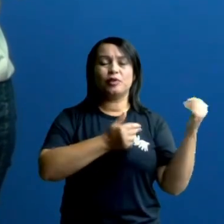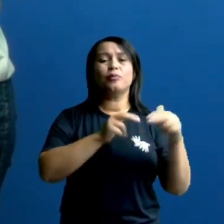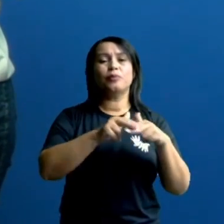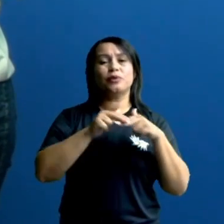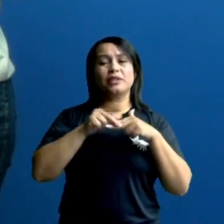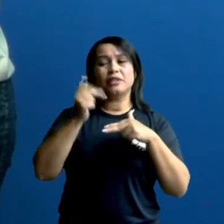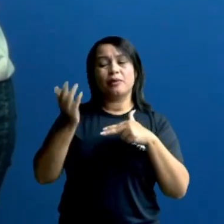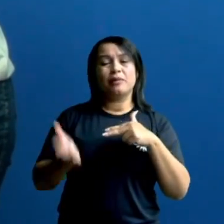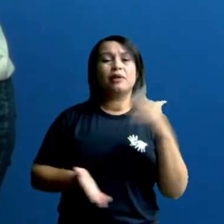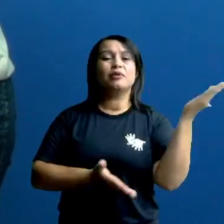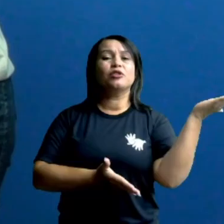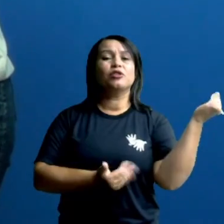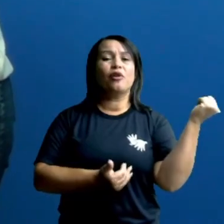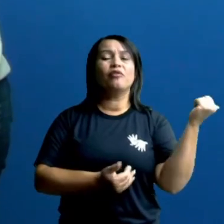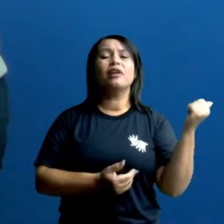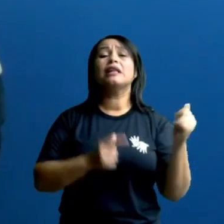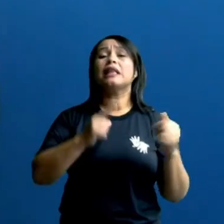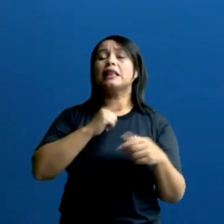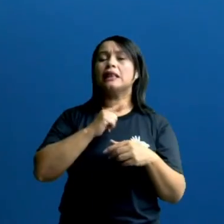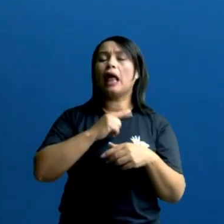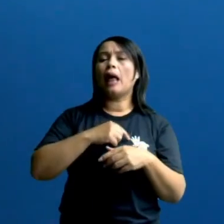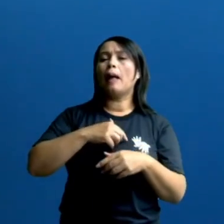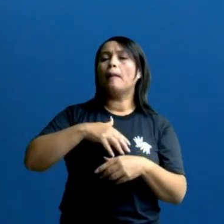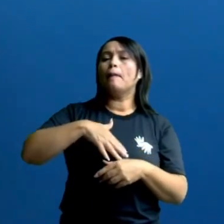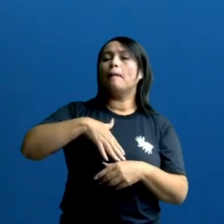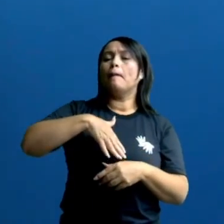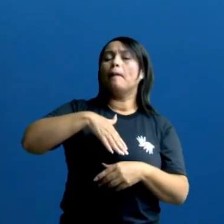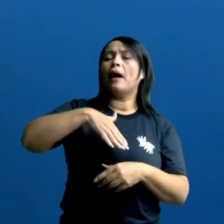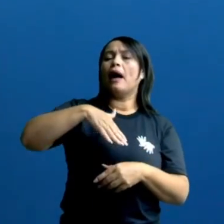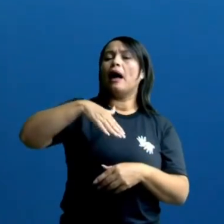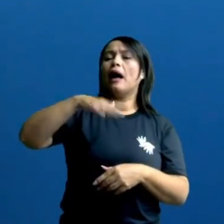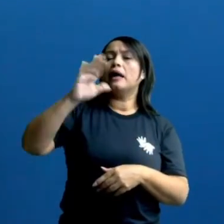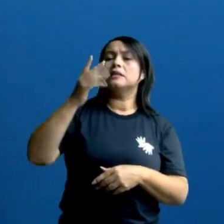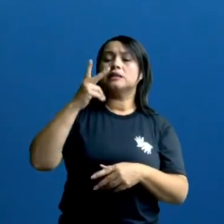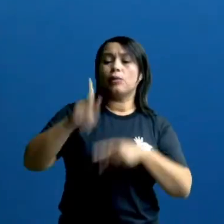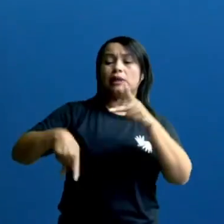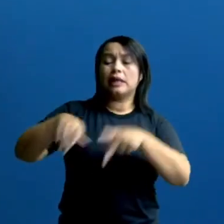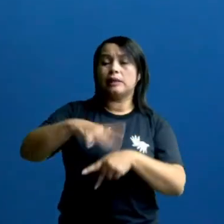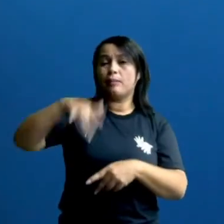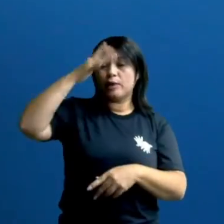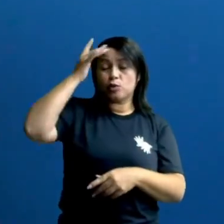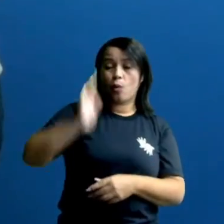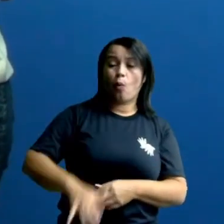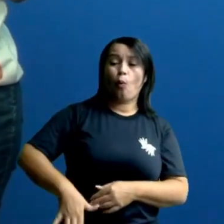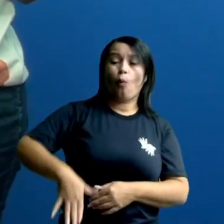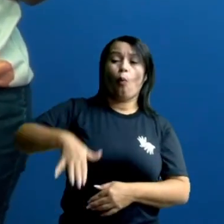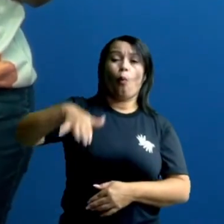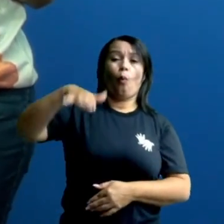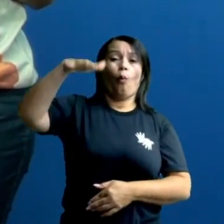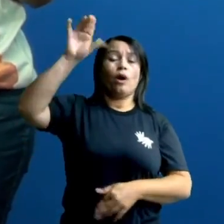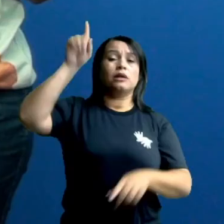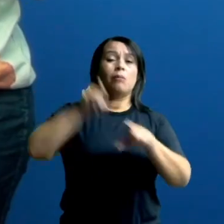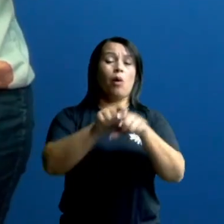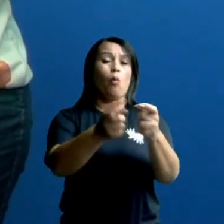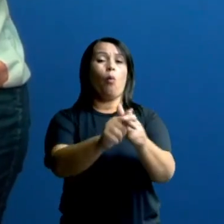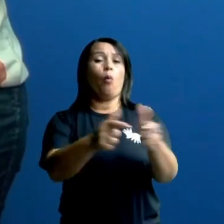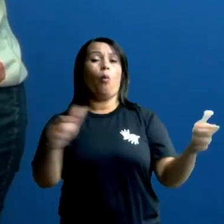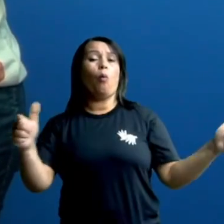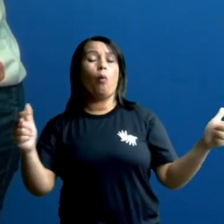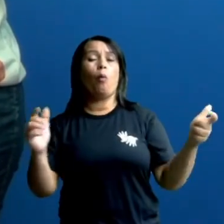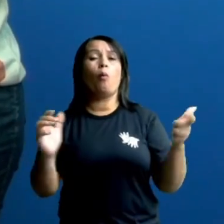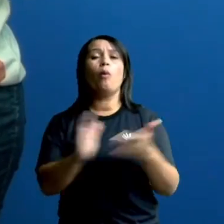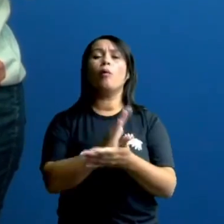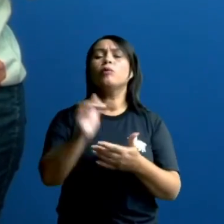uma pirâmide jovem. Quanto mais a população ela for crescendo, a quantidade de filhos por mulher for diminuindo,